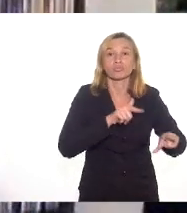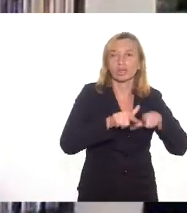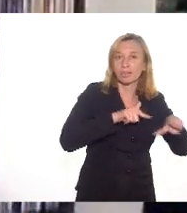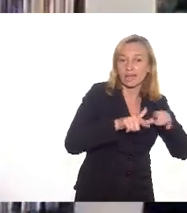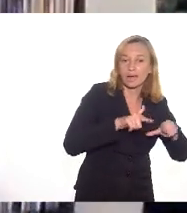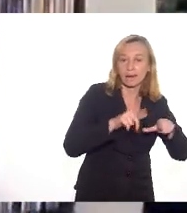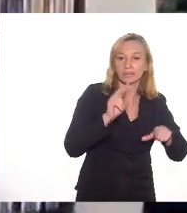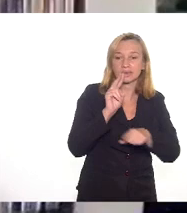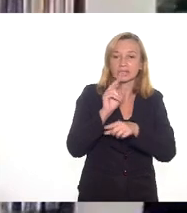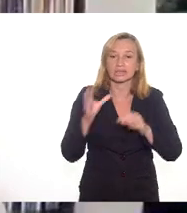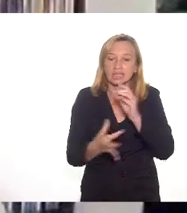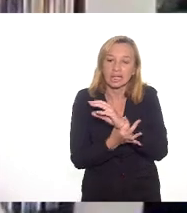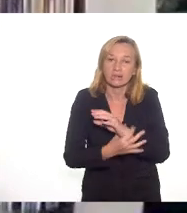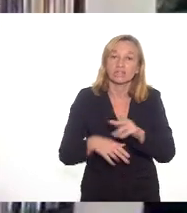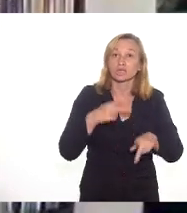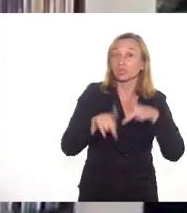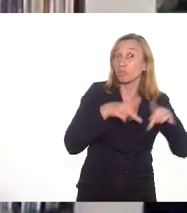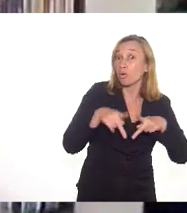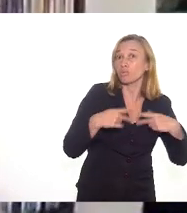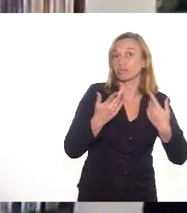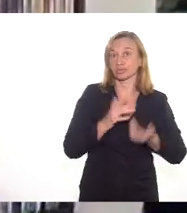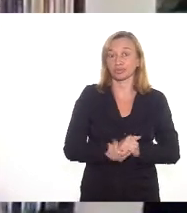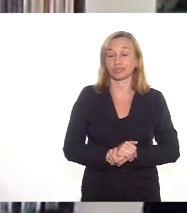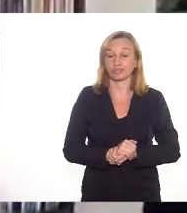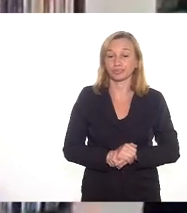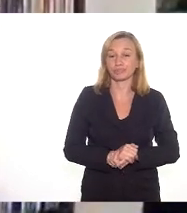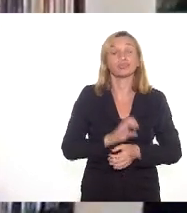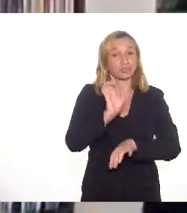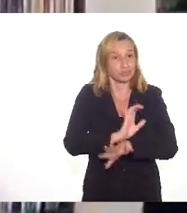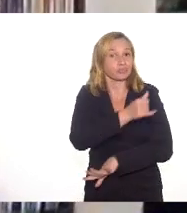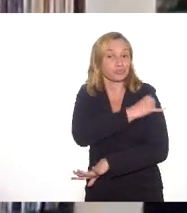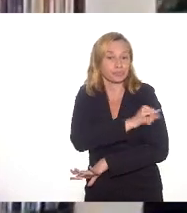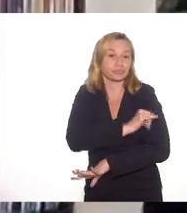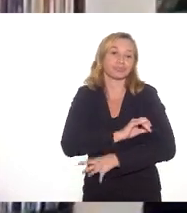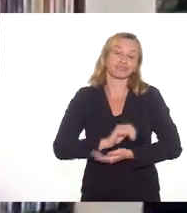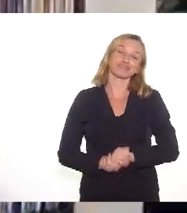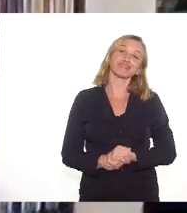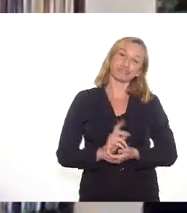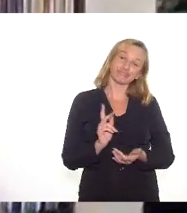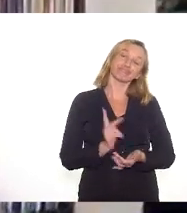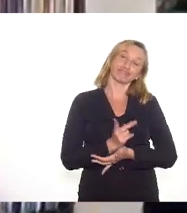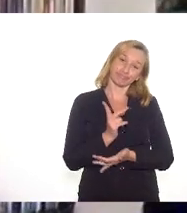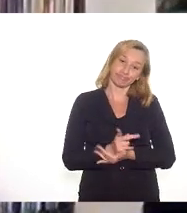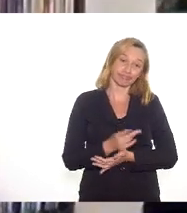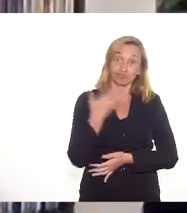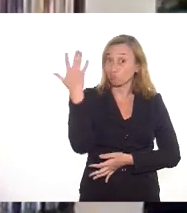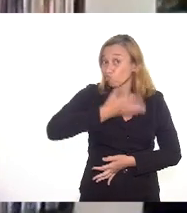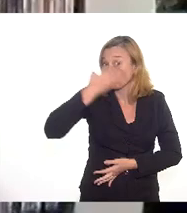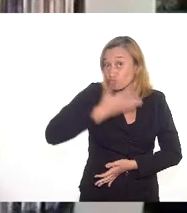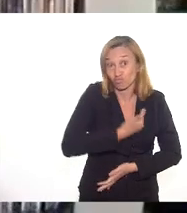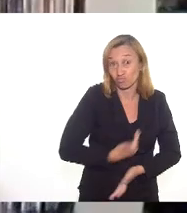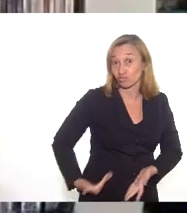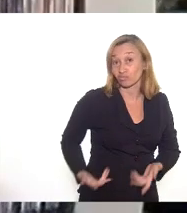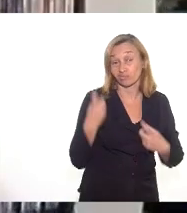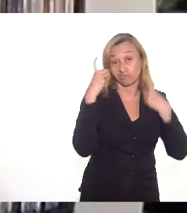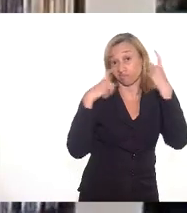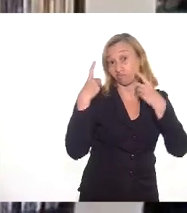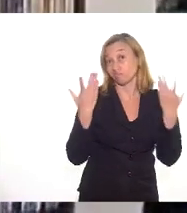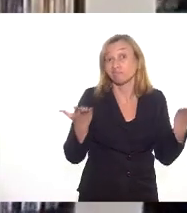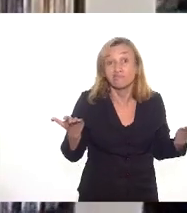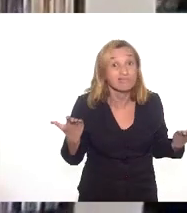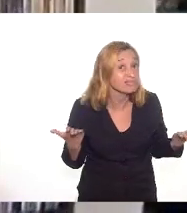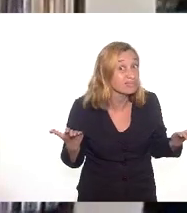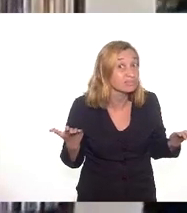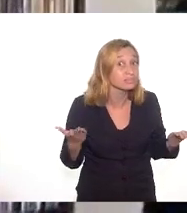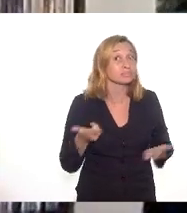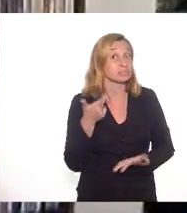garantir a segurança da população, então, no Estado do Rio de Janeiro, totalmente equivocado. Ninguém vê o governador se preocupado com isso e também